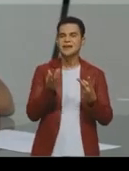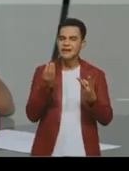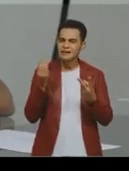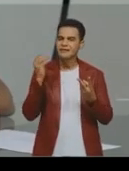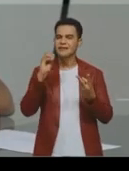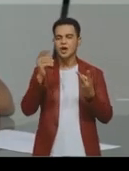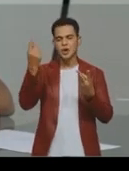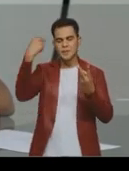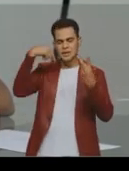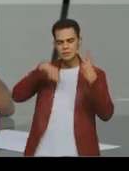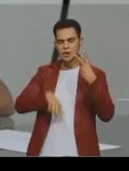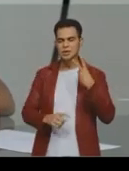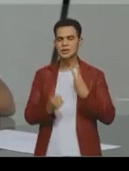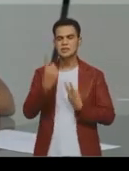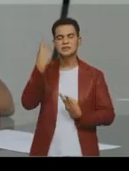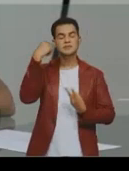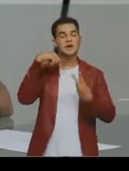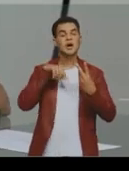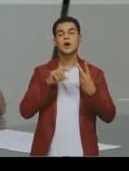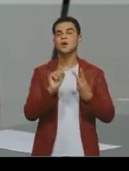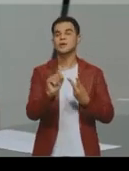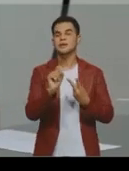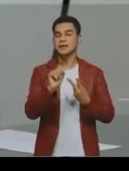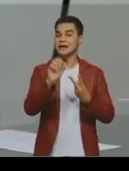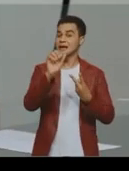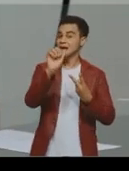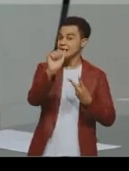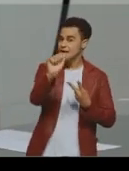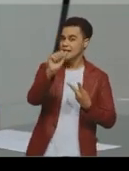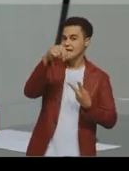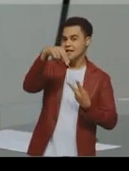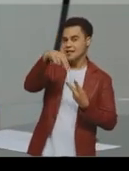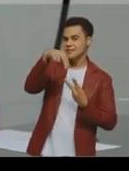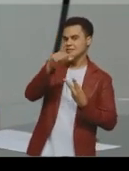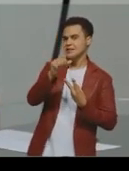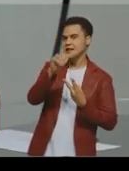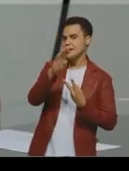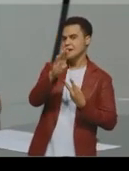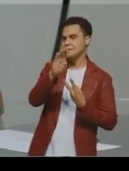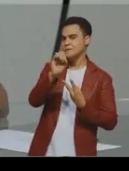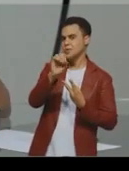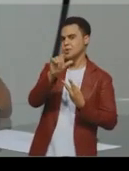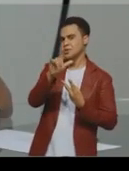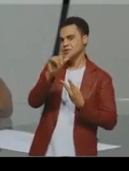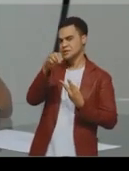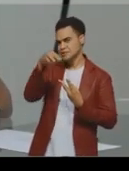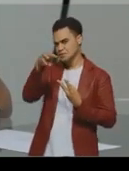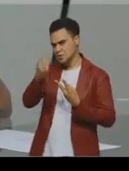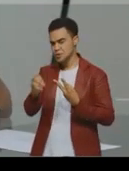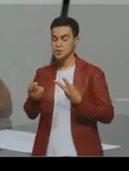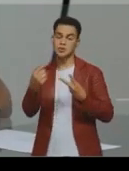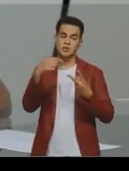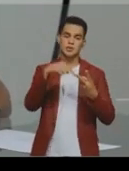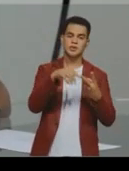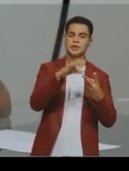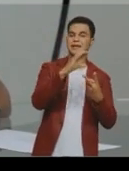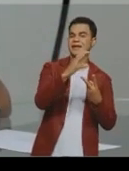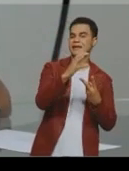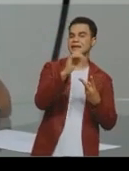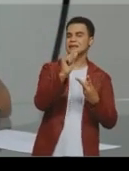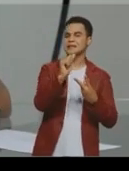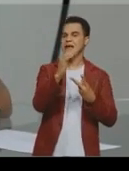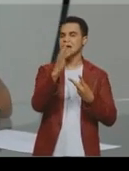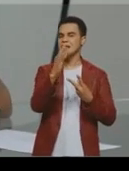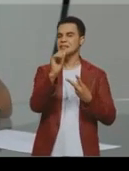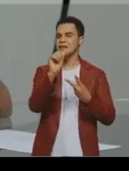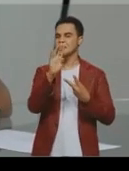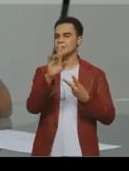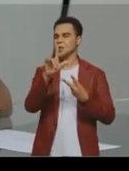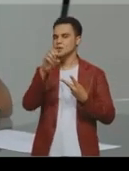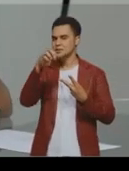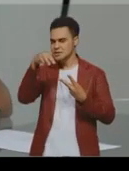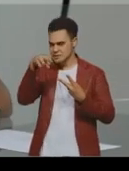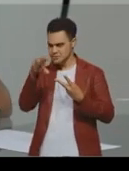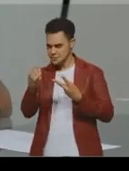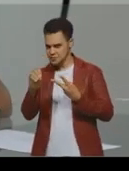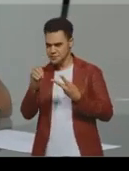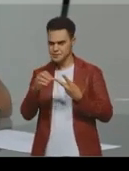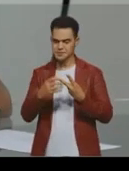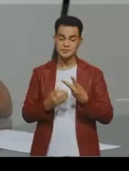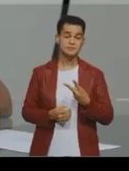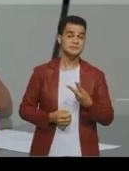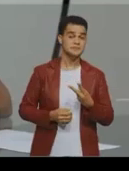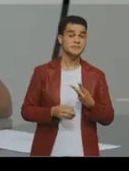metabolismo. É o que nós chamamos de anabolismo e catabolismo. Toda vez que eu estou falando em reações